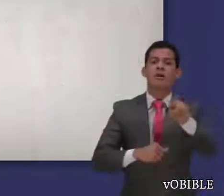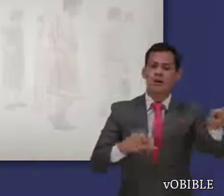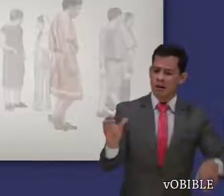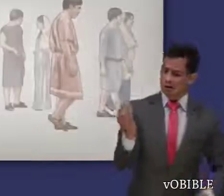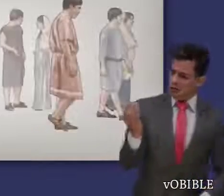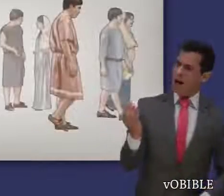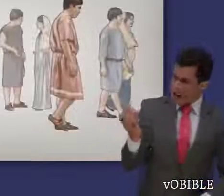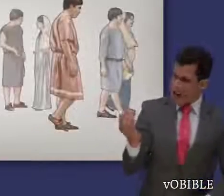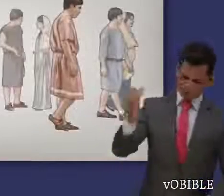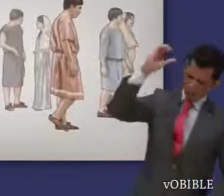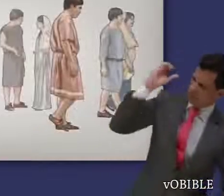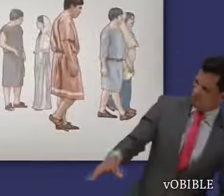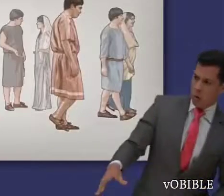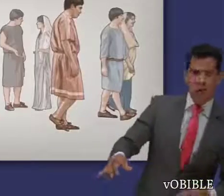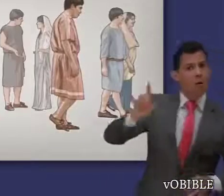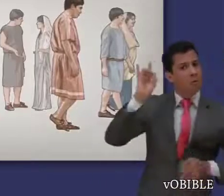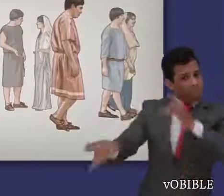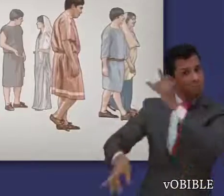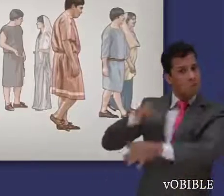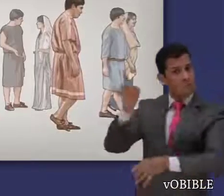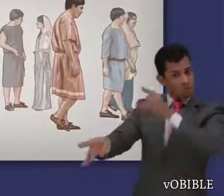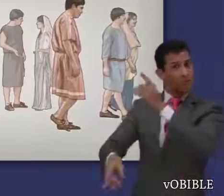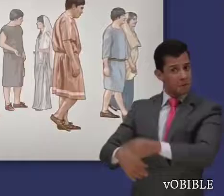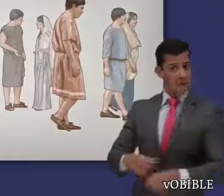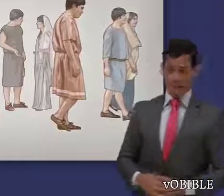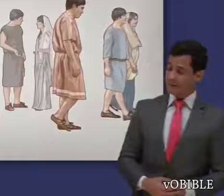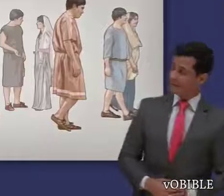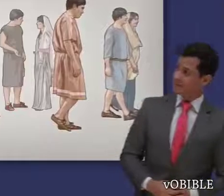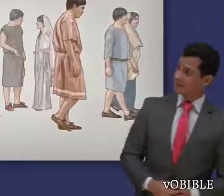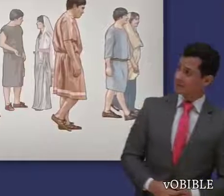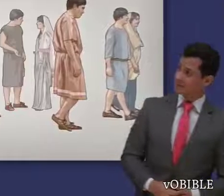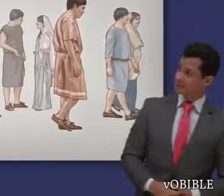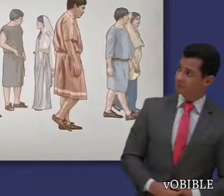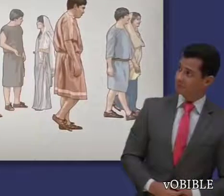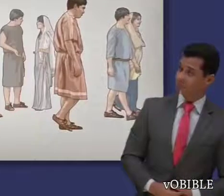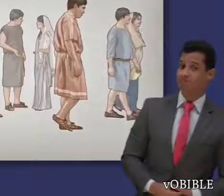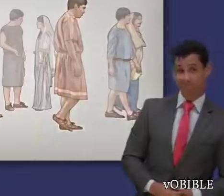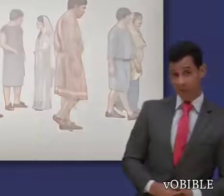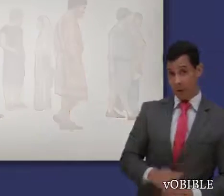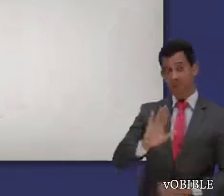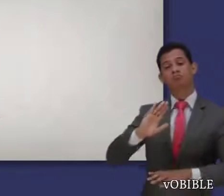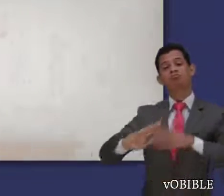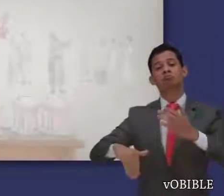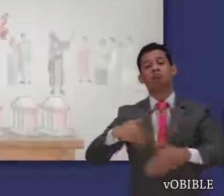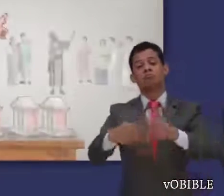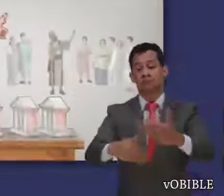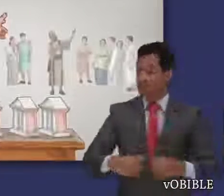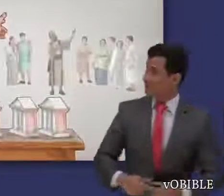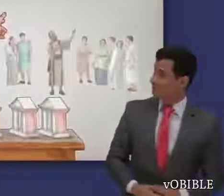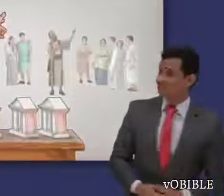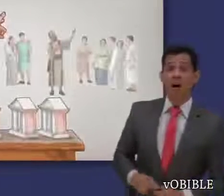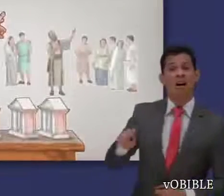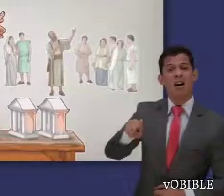Assim, muitos abandonaram a idolatria e começaram a adorar a Jeová. Por causa disso, aqueles